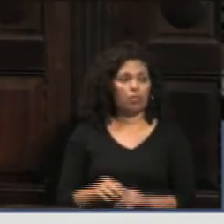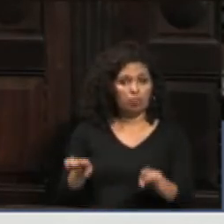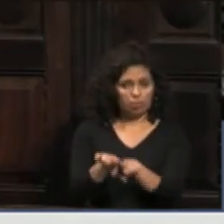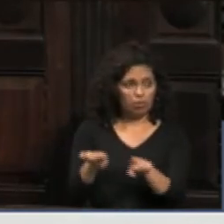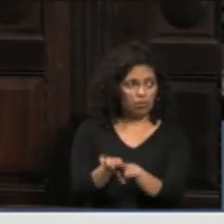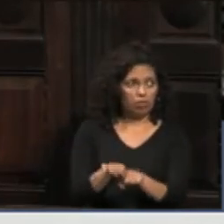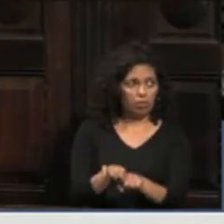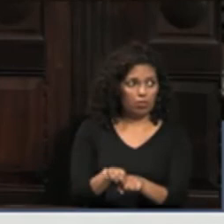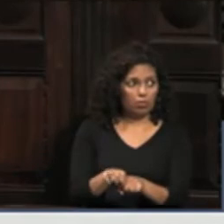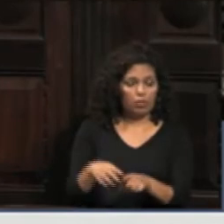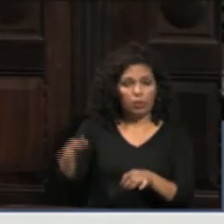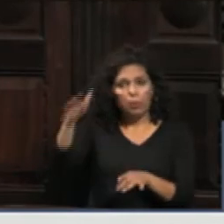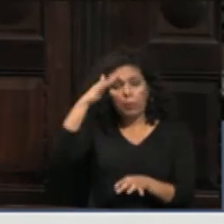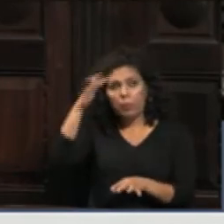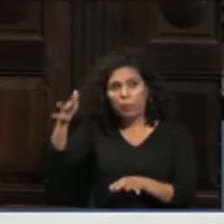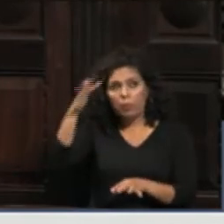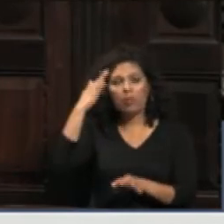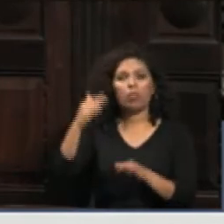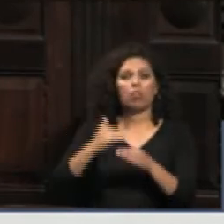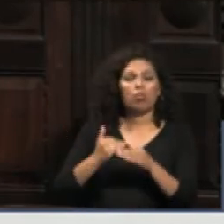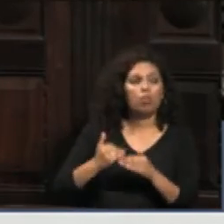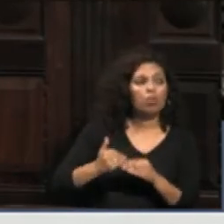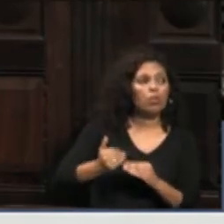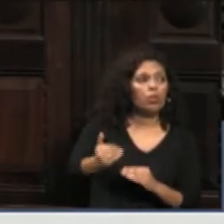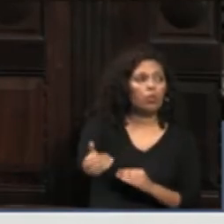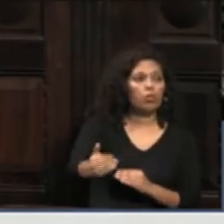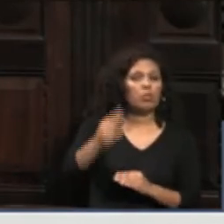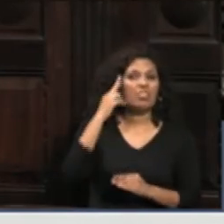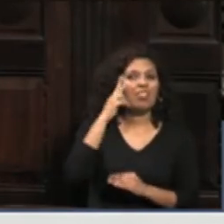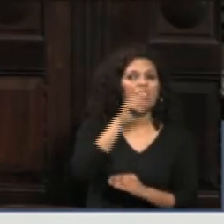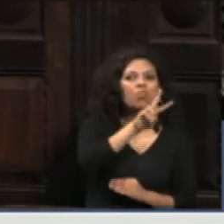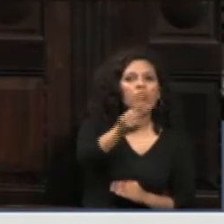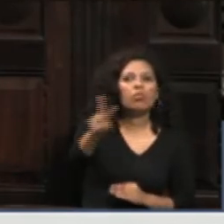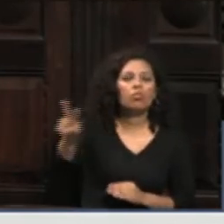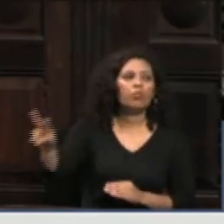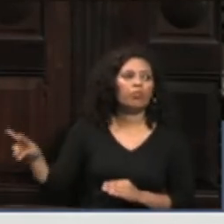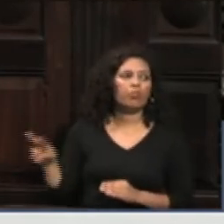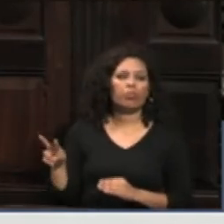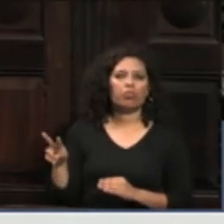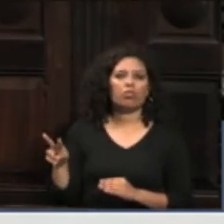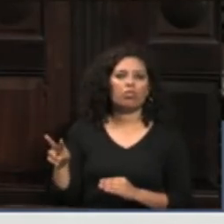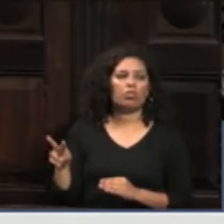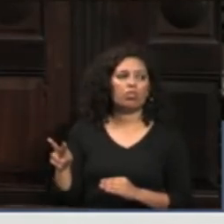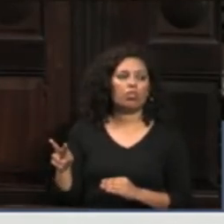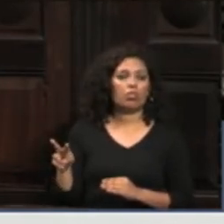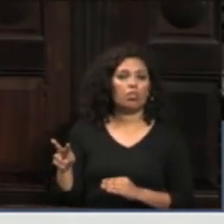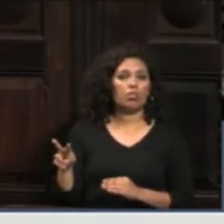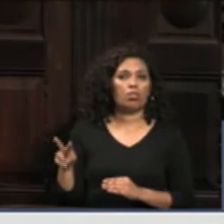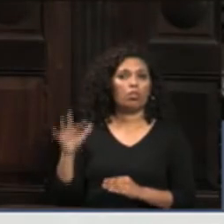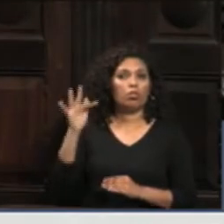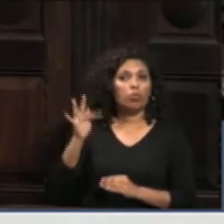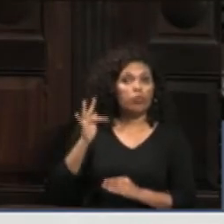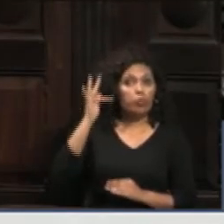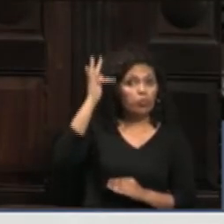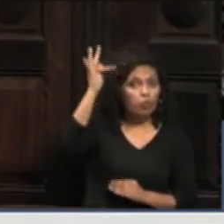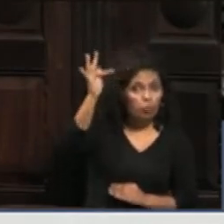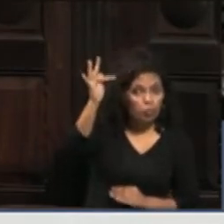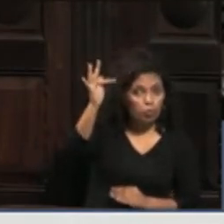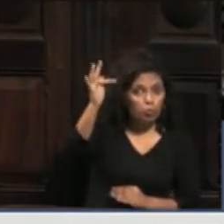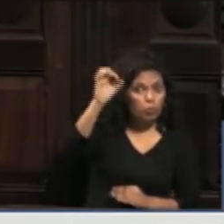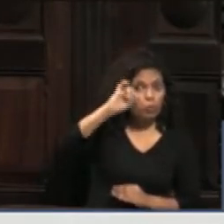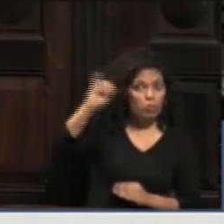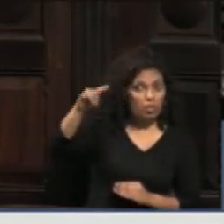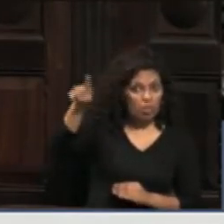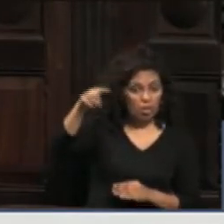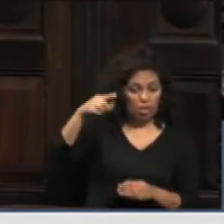inclusive, começar a ver um cenário do que poderá acontecer caso esse tipo